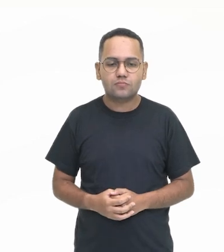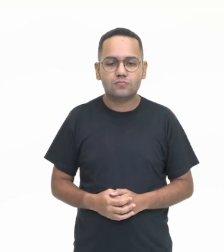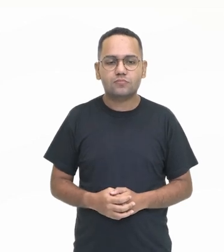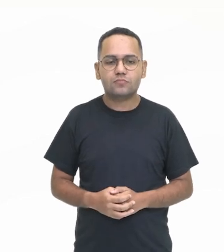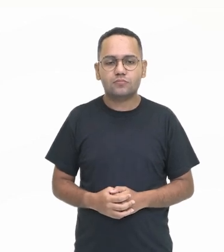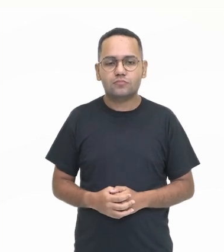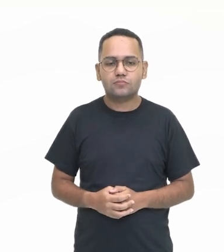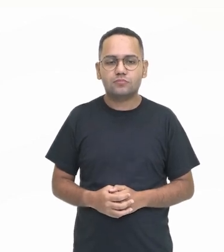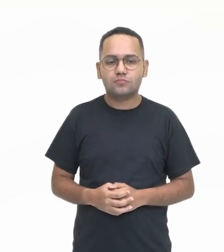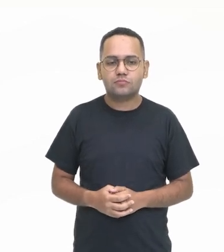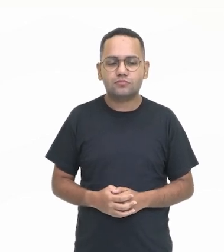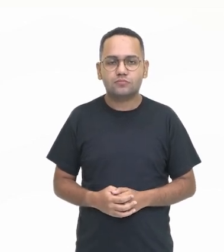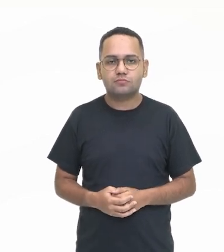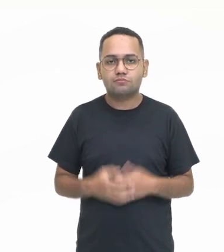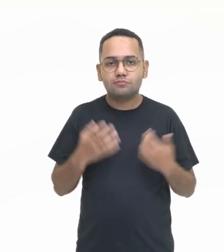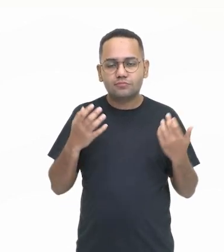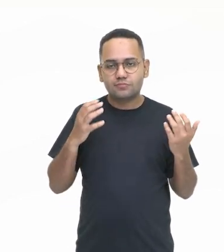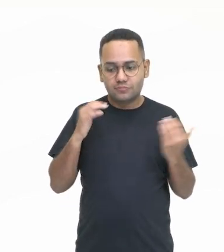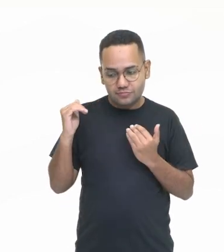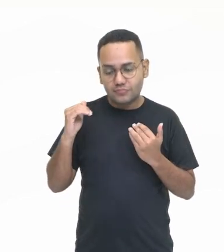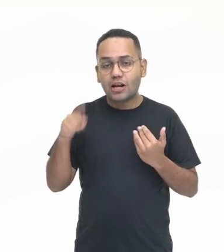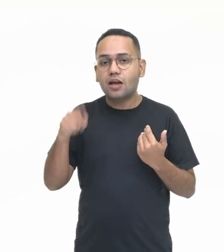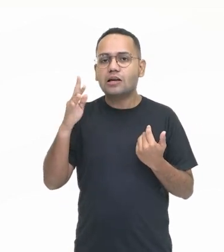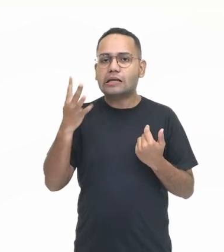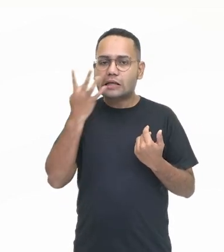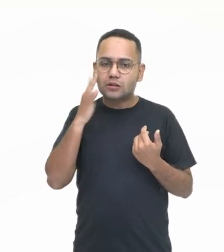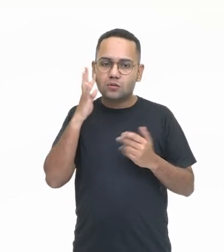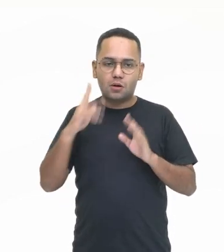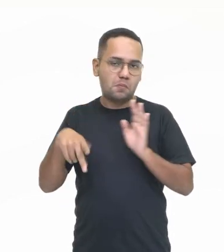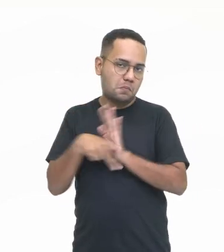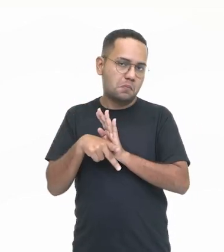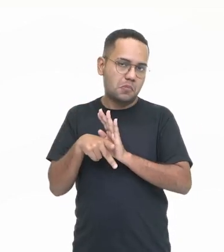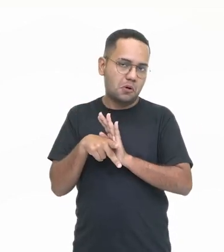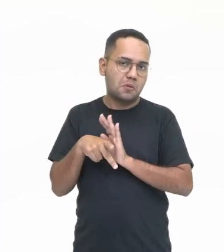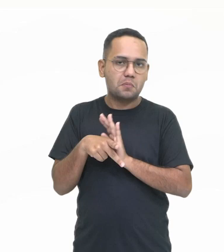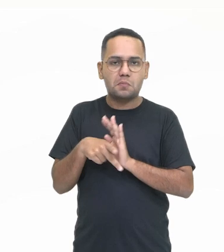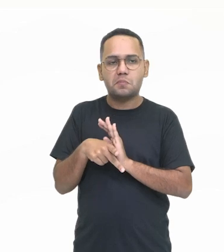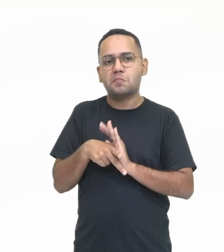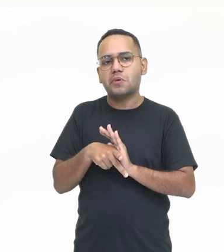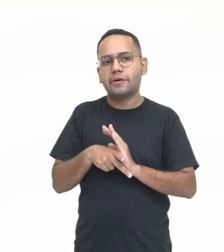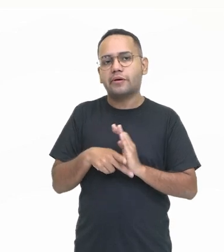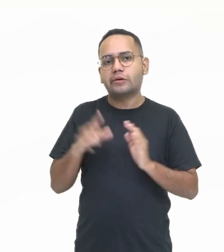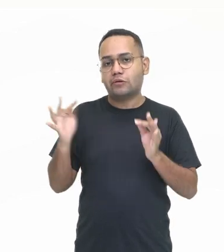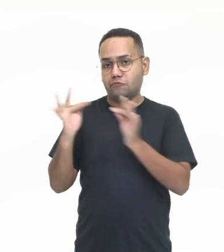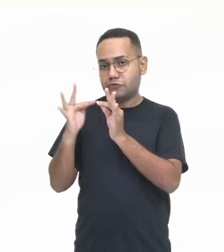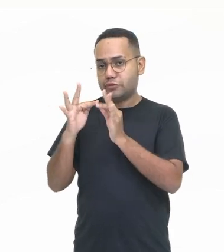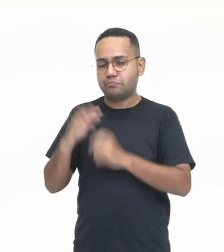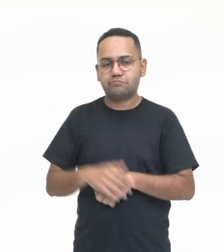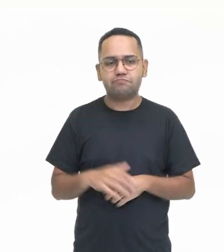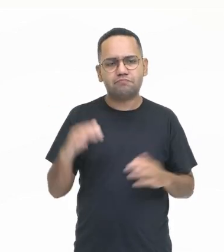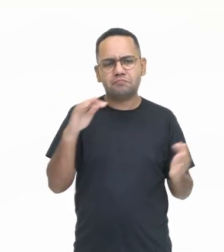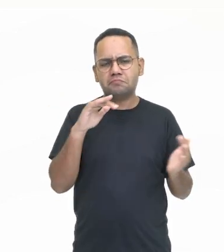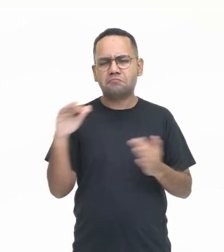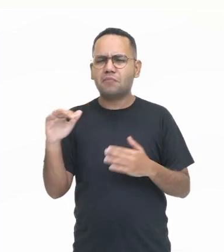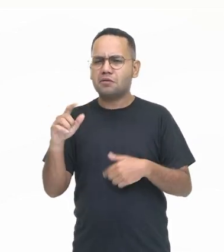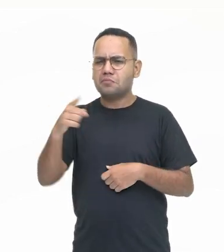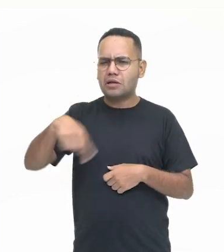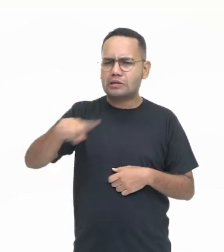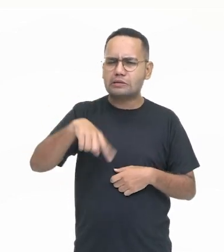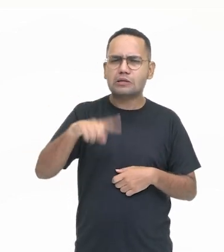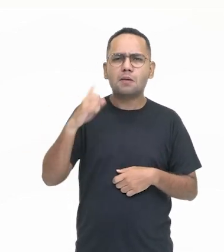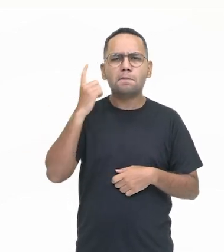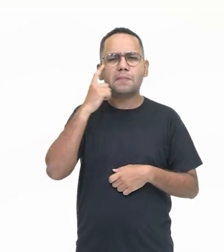você aqui a nossa lei de função, ou então lei de correspondência. E aí eu tenho duas perguntinhas